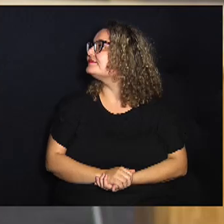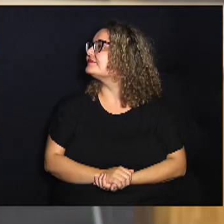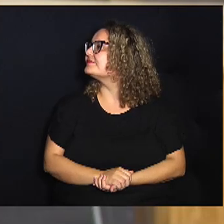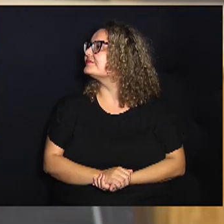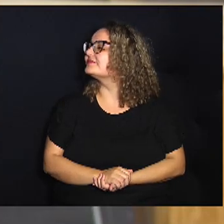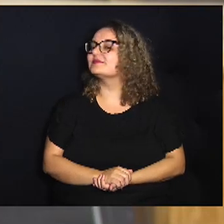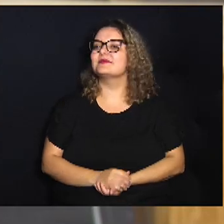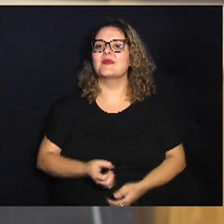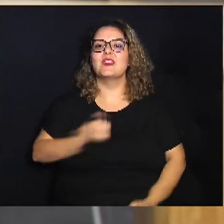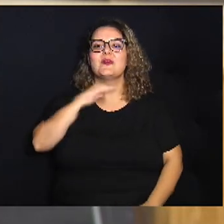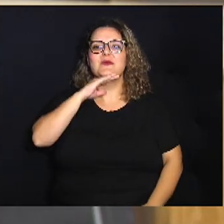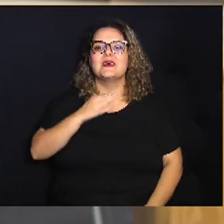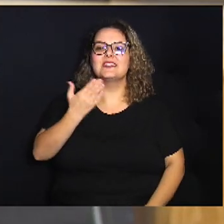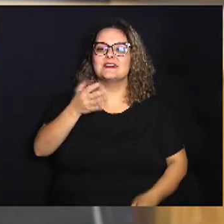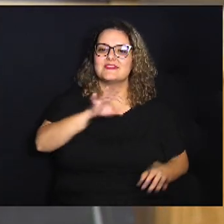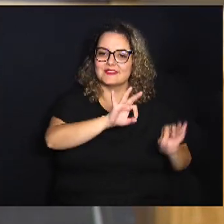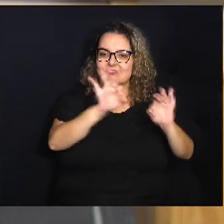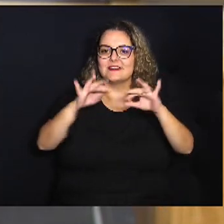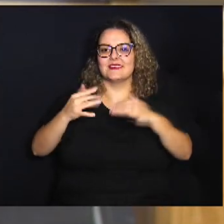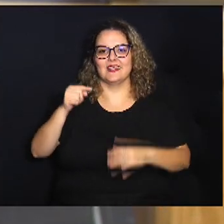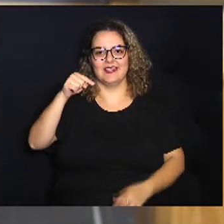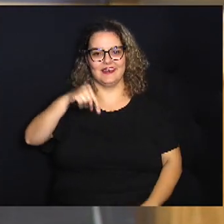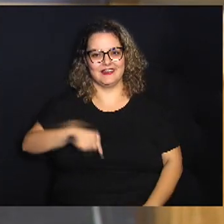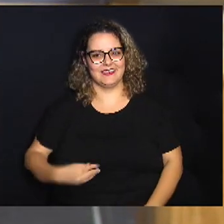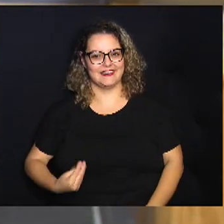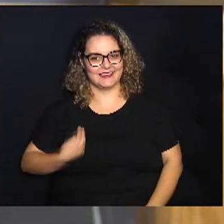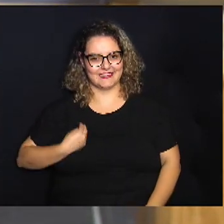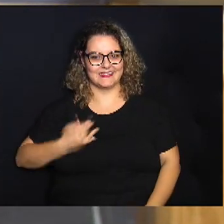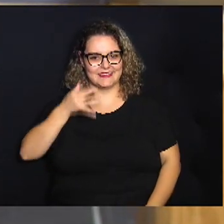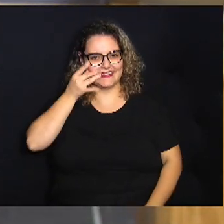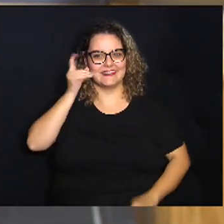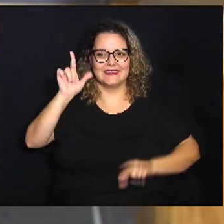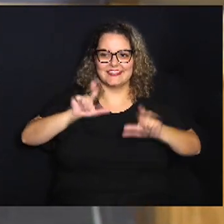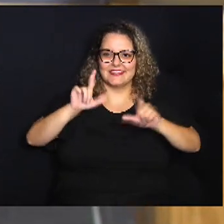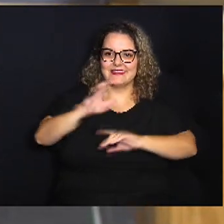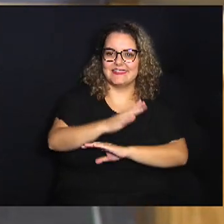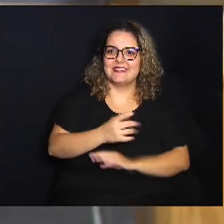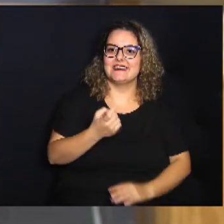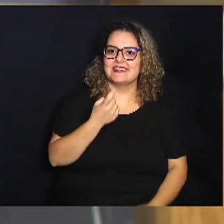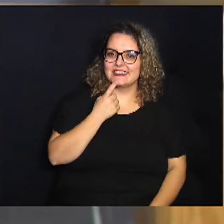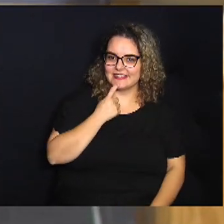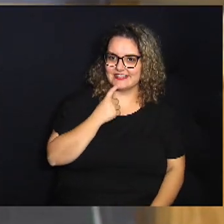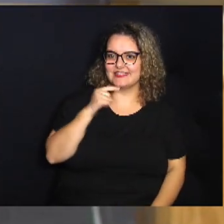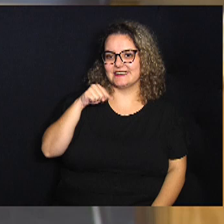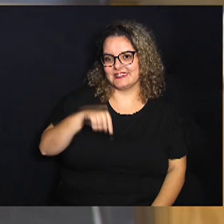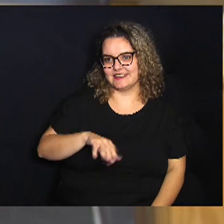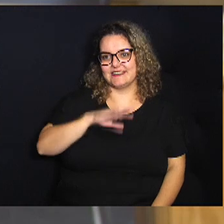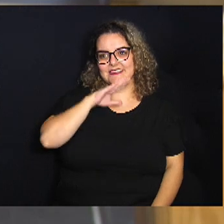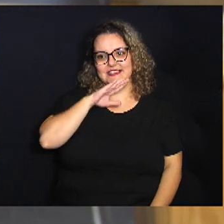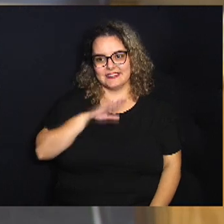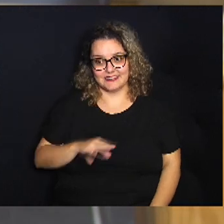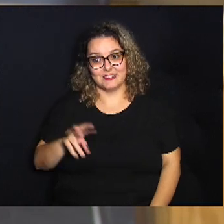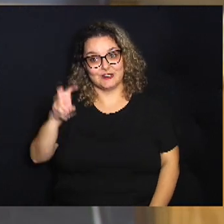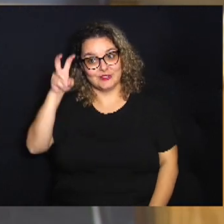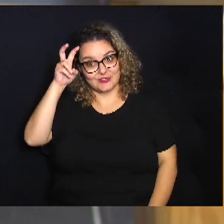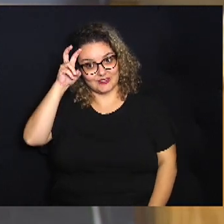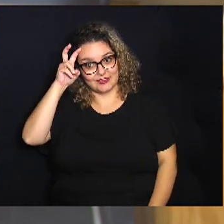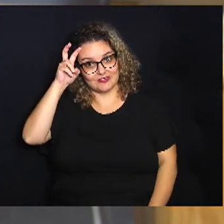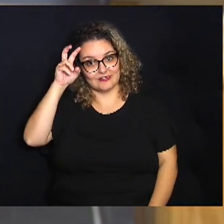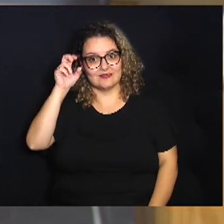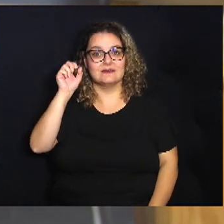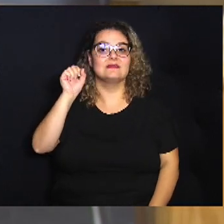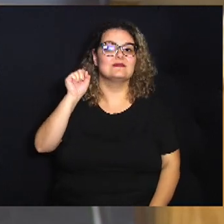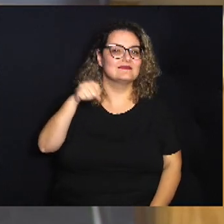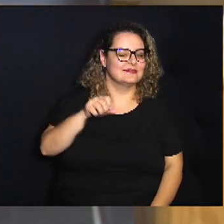Boa tarde a você que nos acompanha aqui ao vivo na TV Câmara Campinas nesta tarde de quinta-feira. E sim,